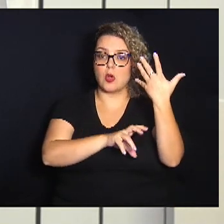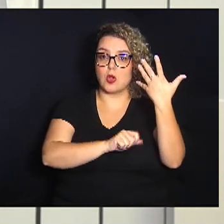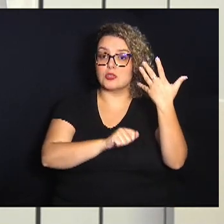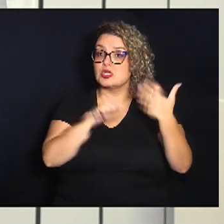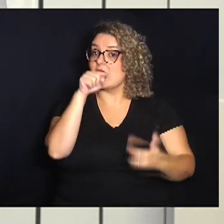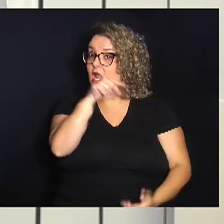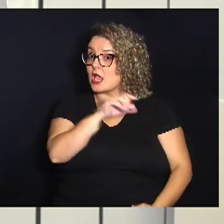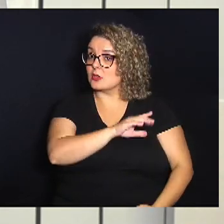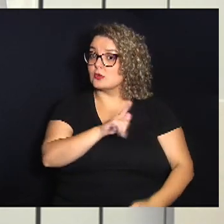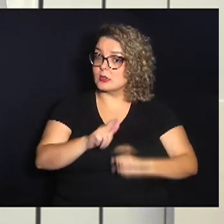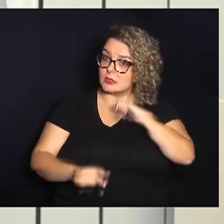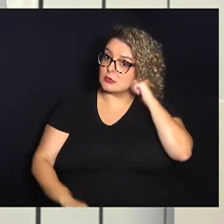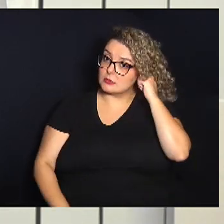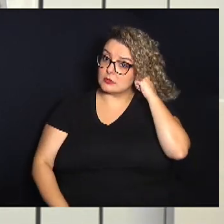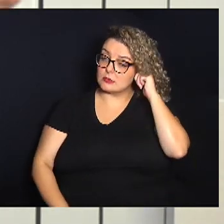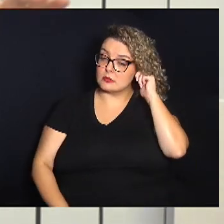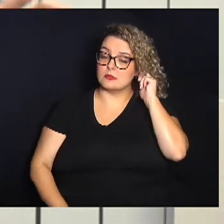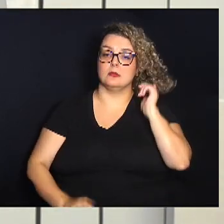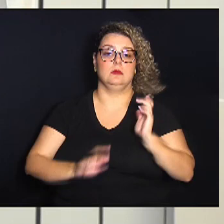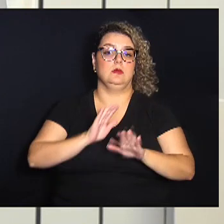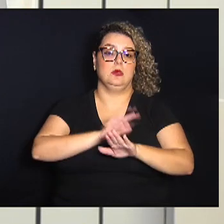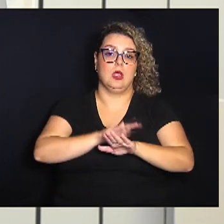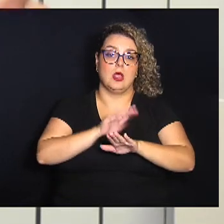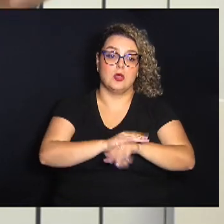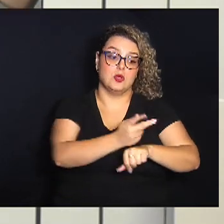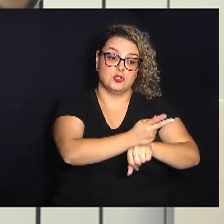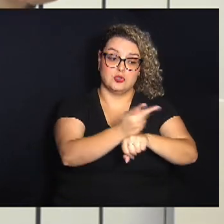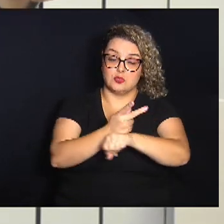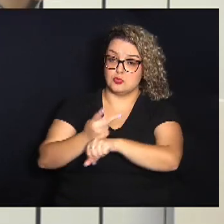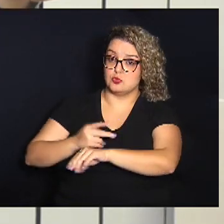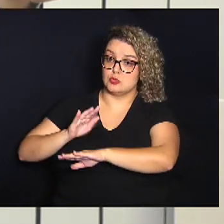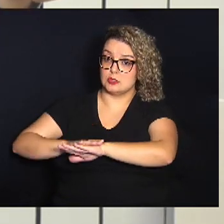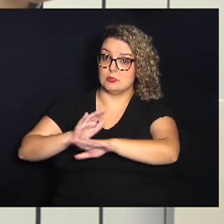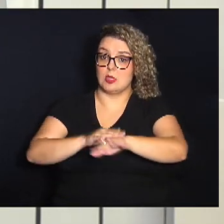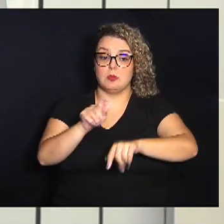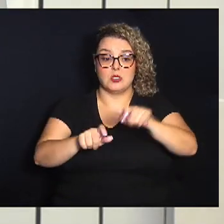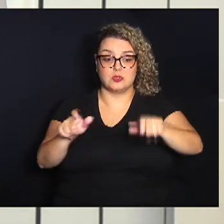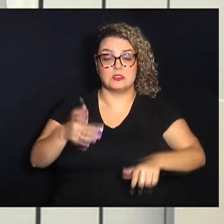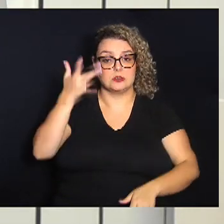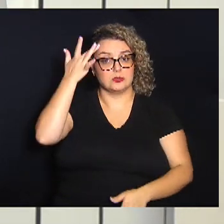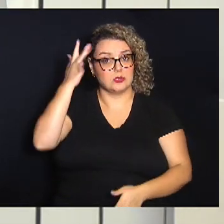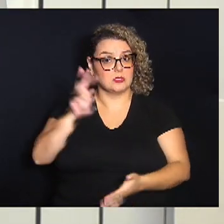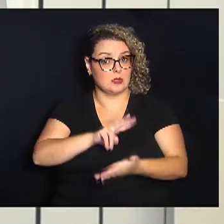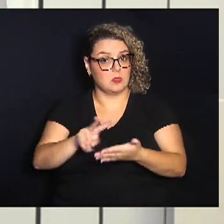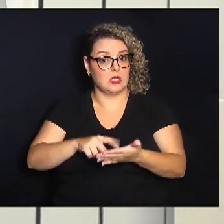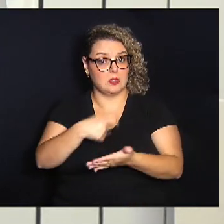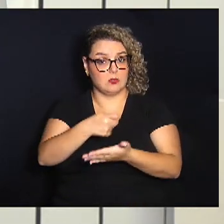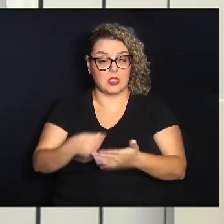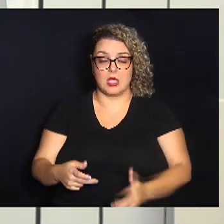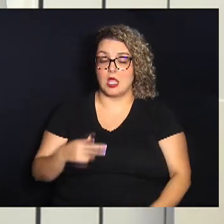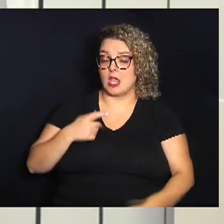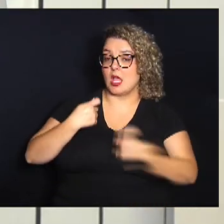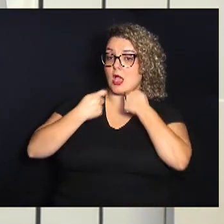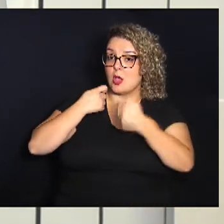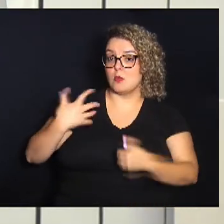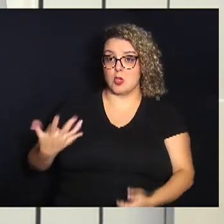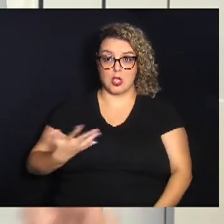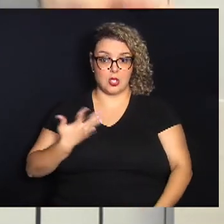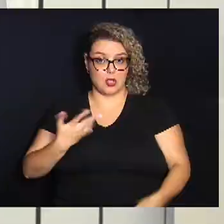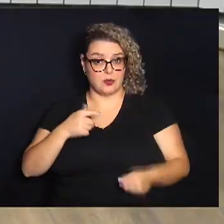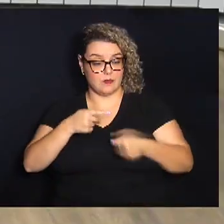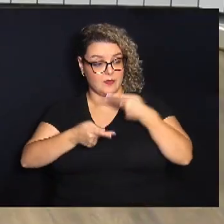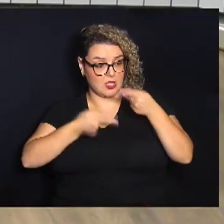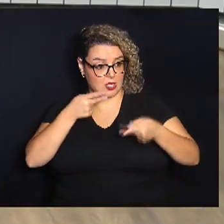Grande, que está com ações de busca ativa. A repórter Luana Galiza vai nos contar sobre o trabalho que está sendo